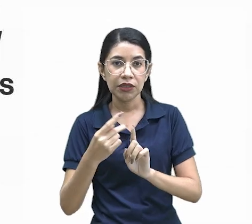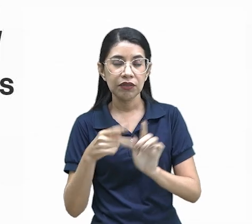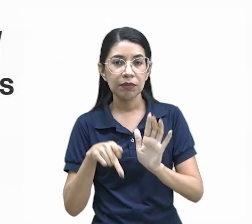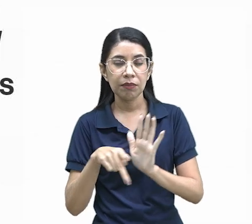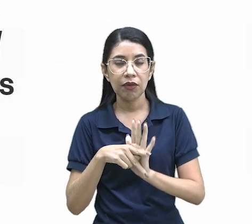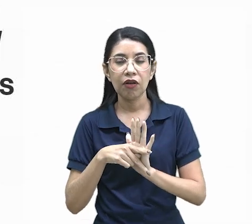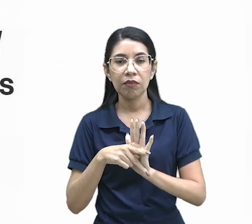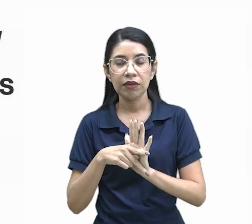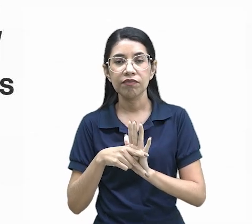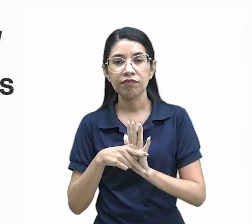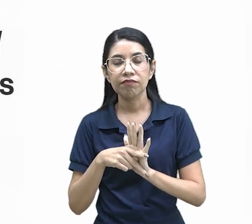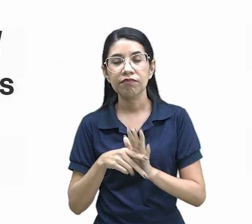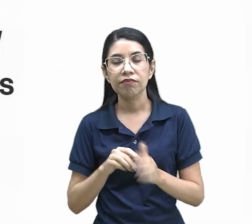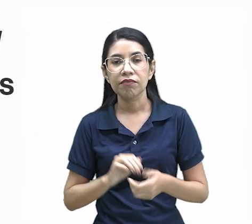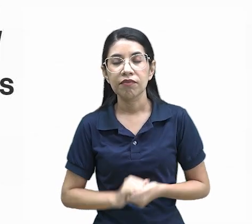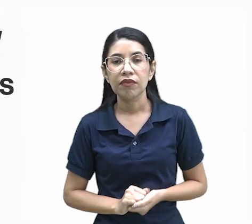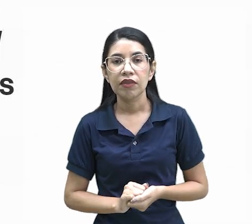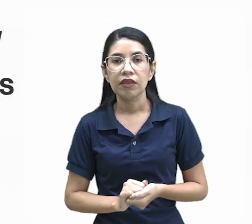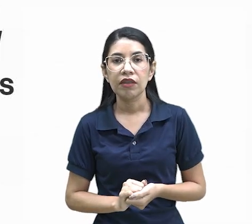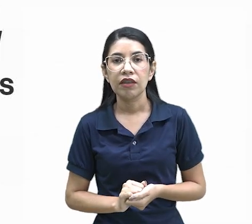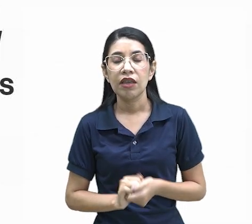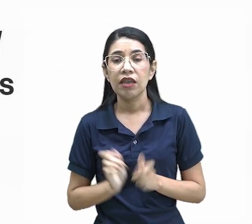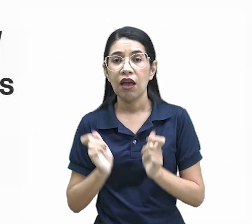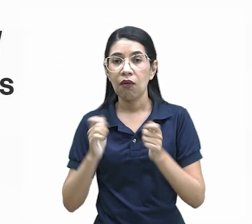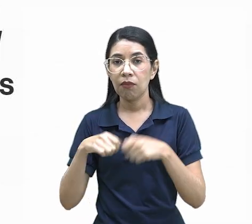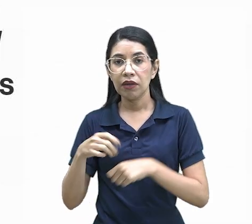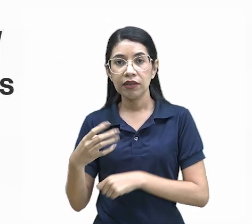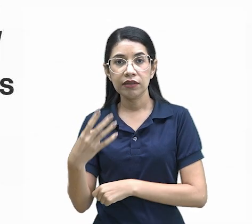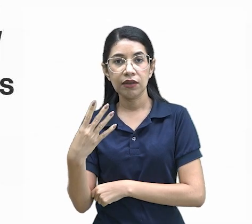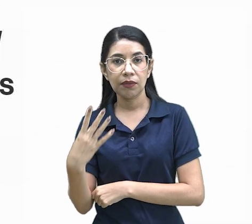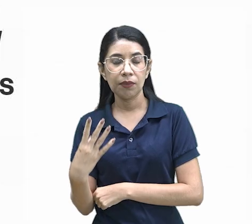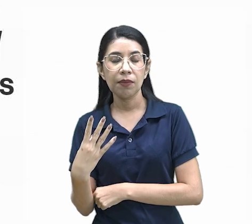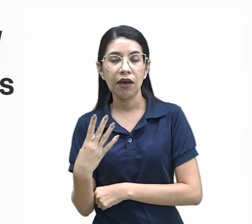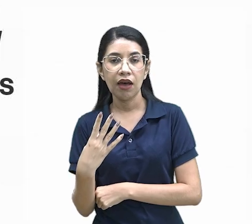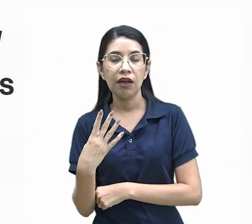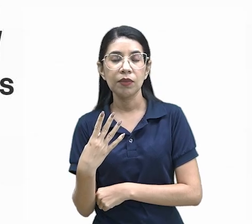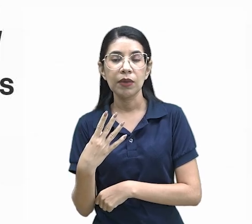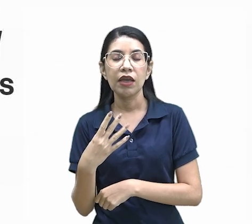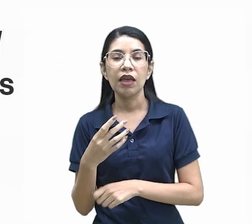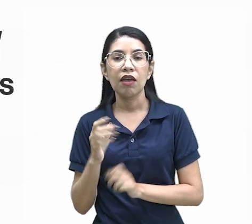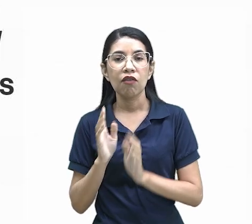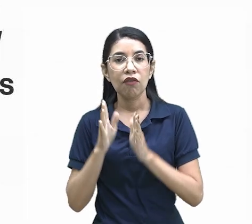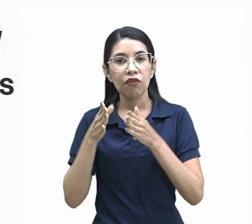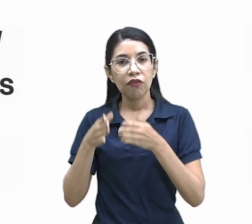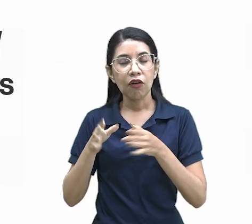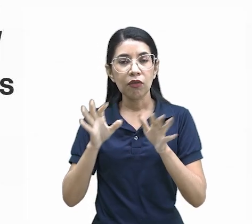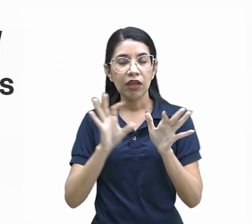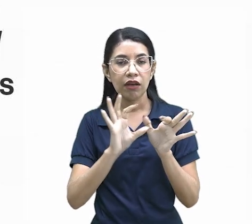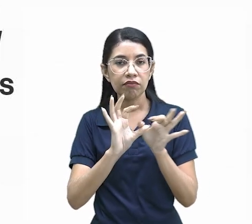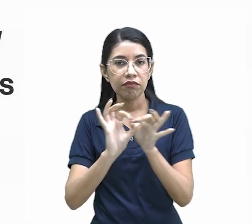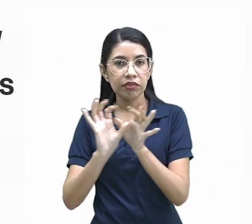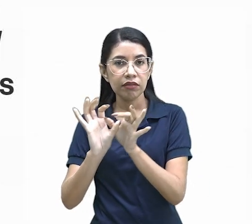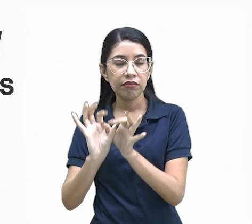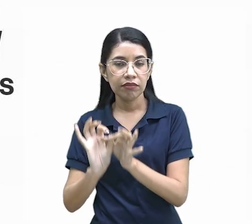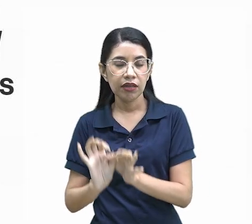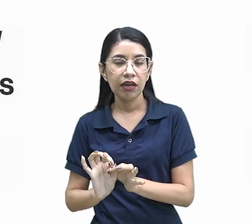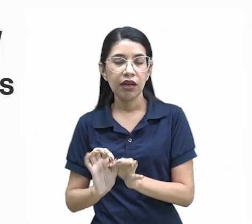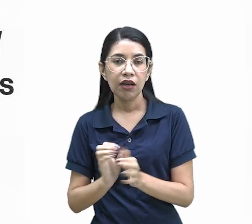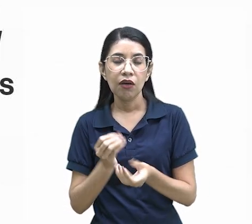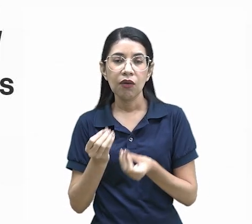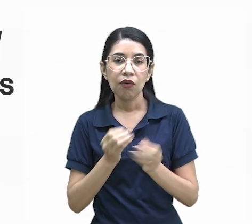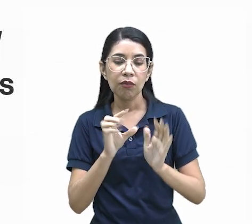vista. Isso mesmo. Enquanto a competência 4 olha para a coesão, ou seja, como